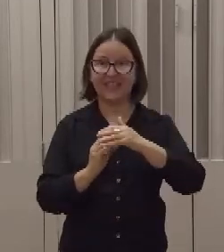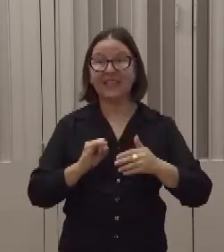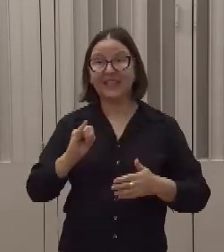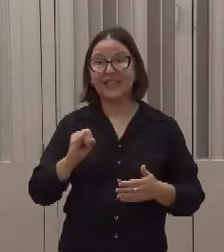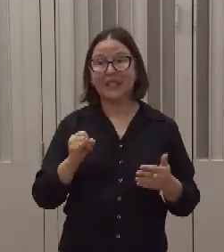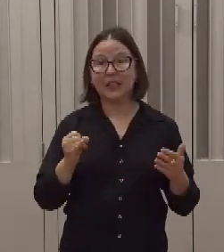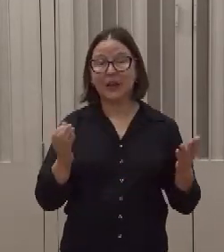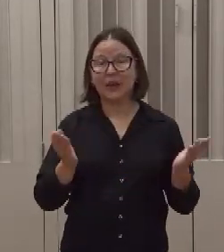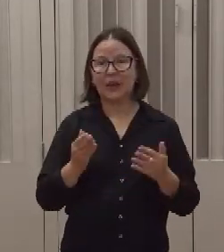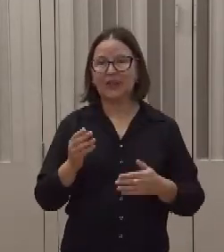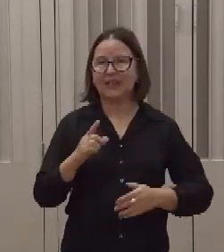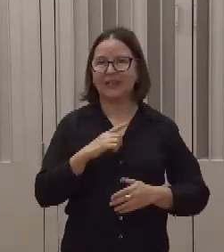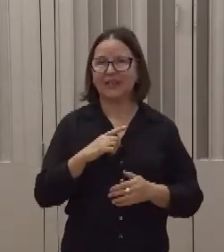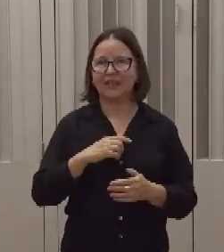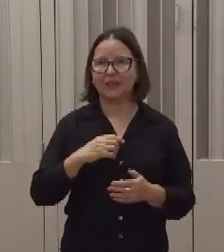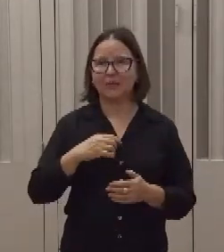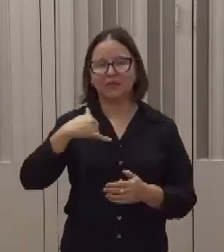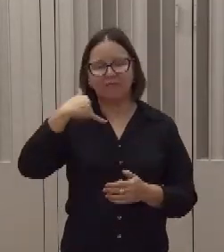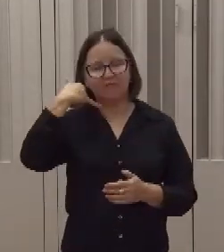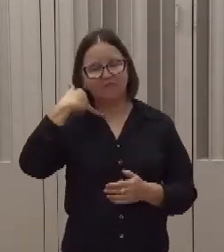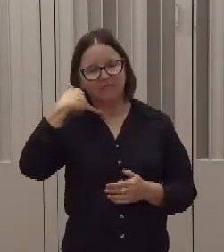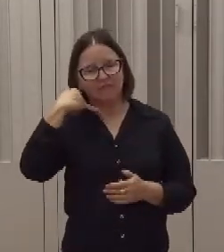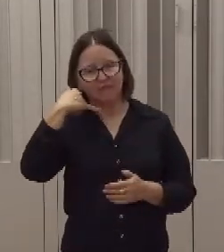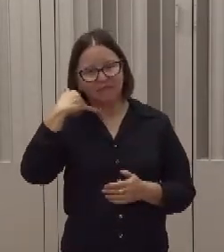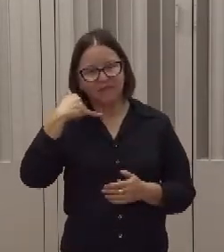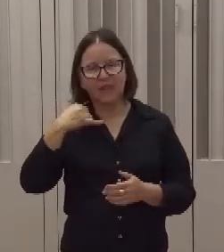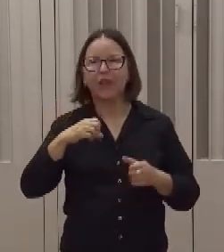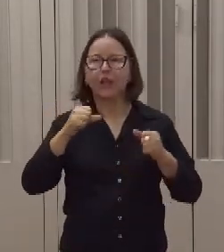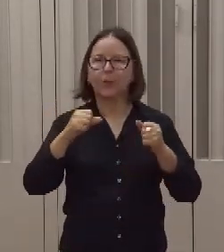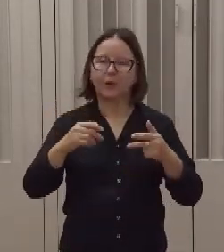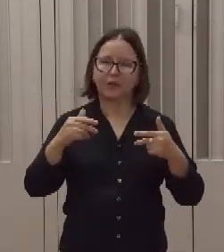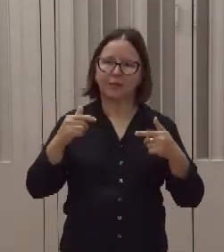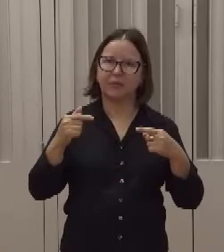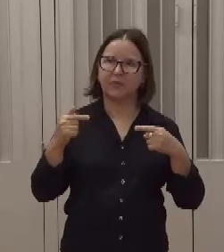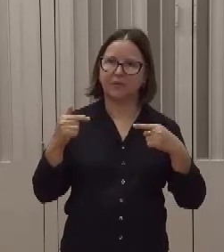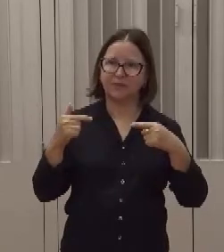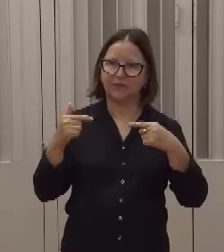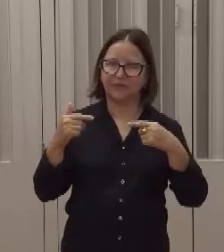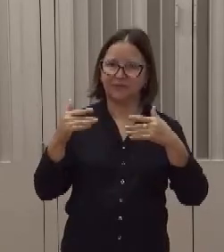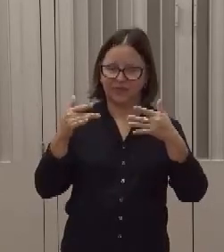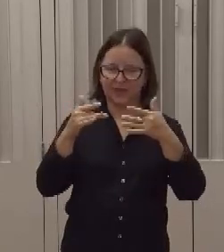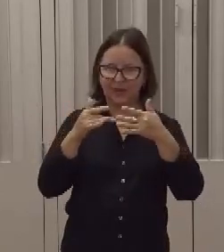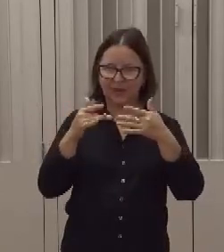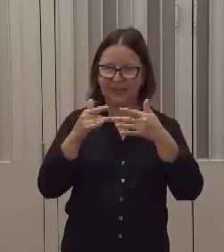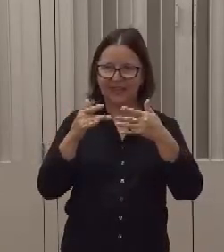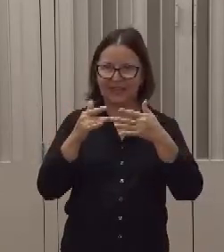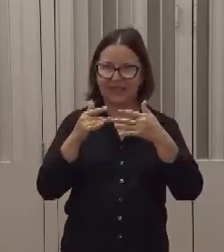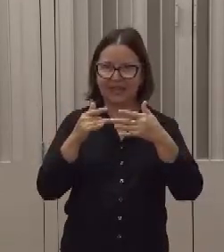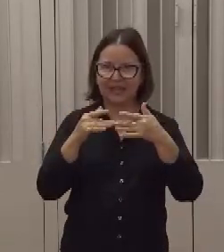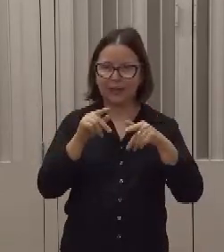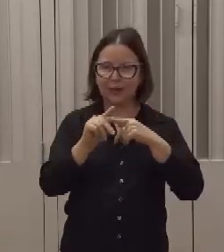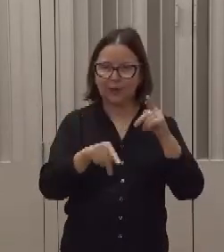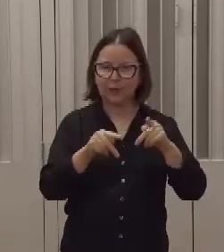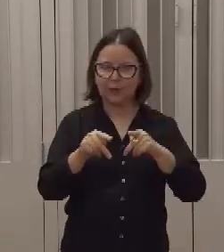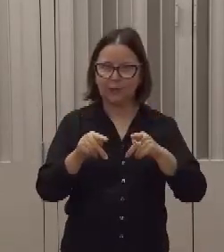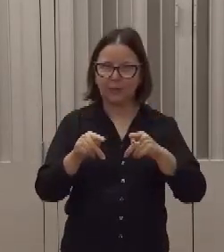do mundo, ou com um irmão que está a poucas quadras da nossa casa e fazer uma